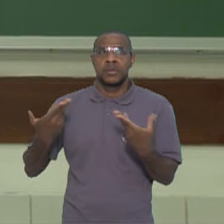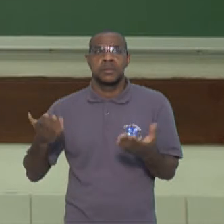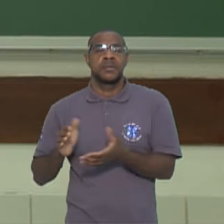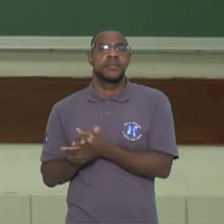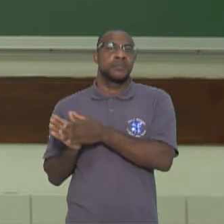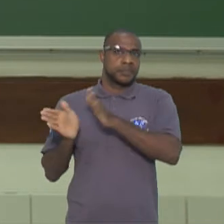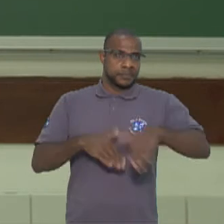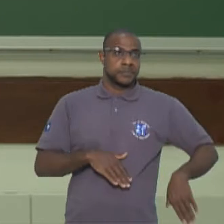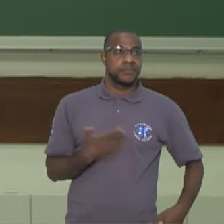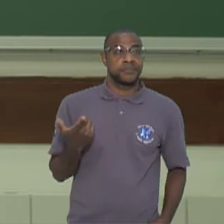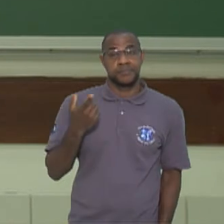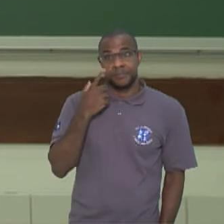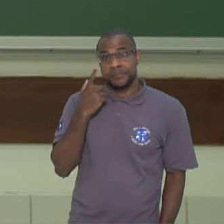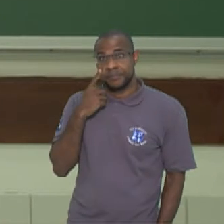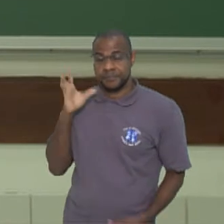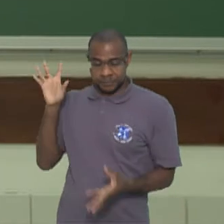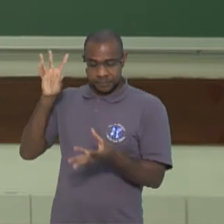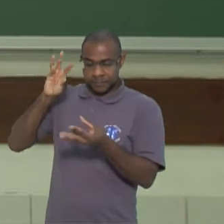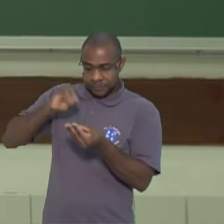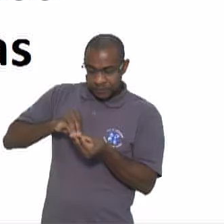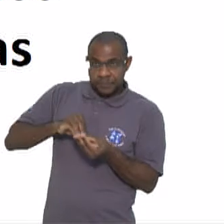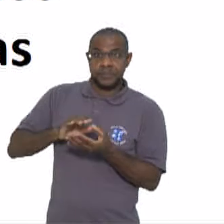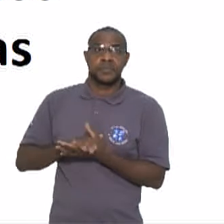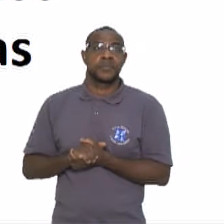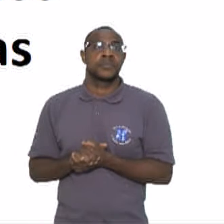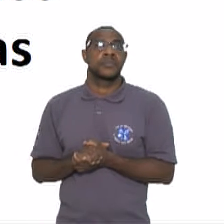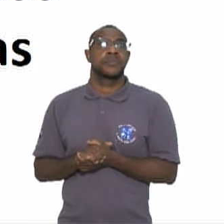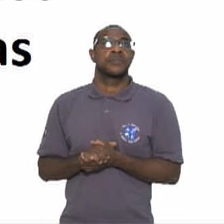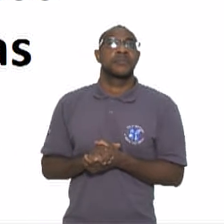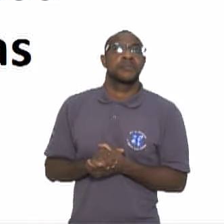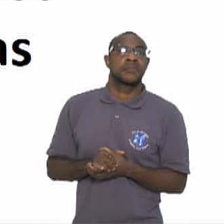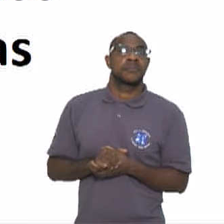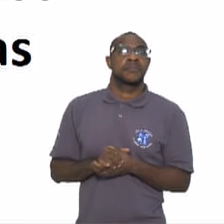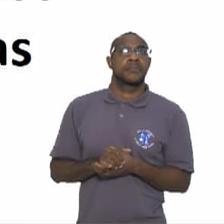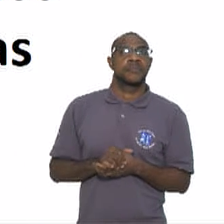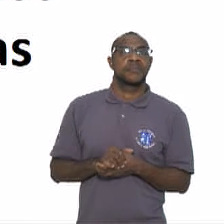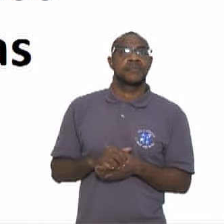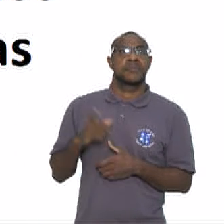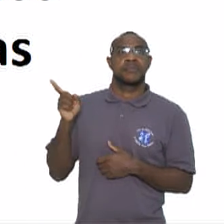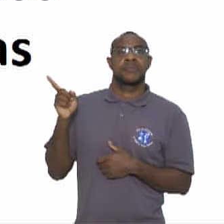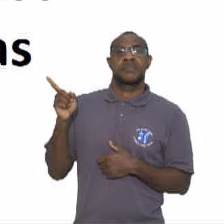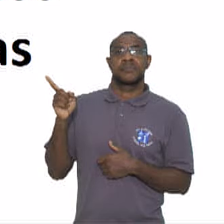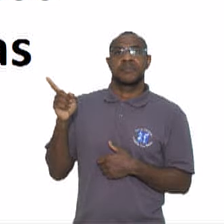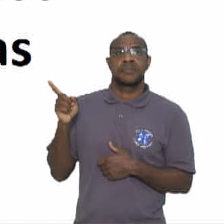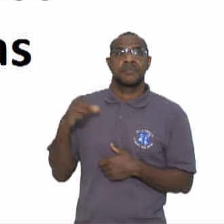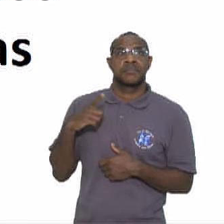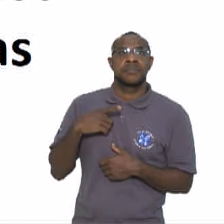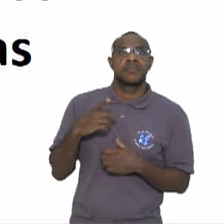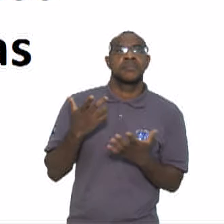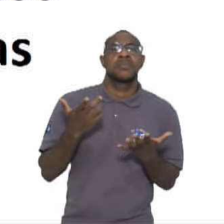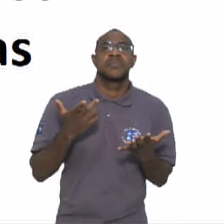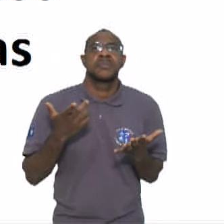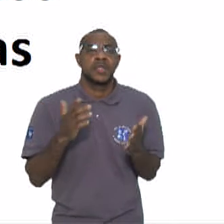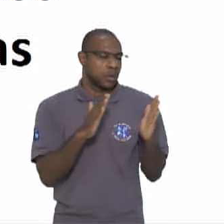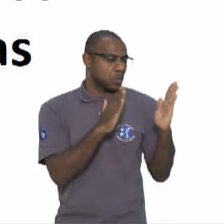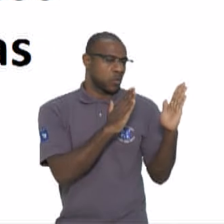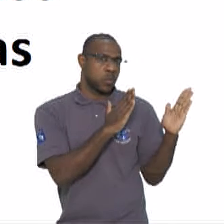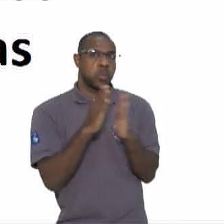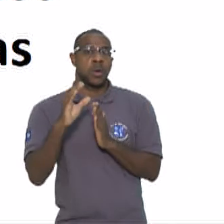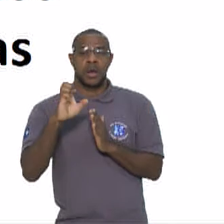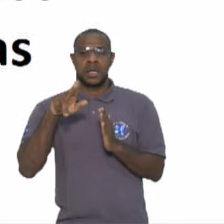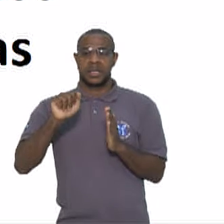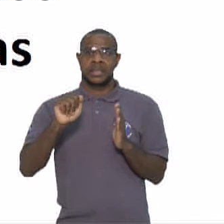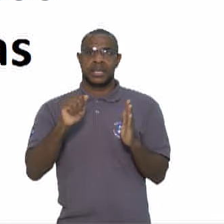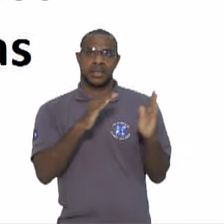nossa revisão para ir para o nosso quiz e para os nossos testes. Revisão. Uma cena de um filme é uma sequência de